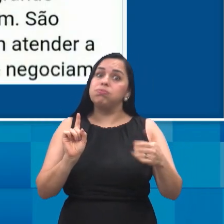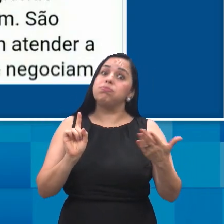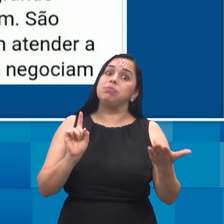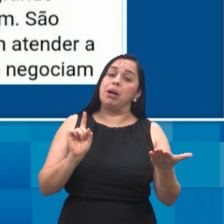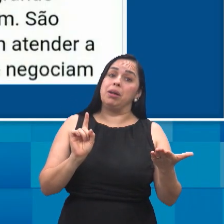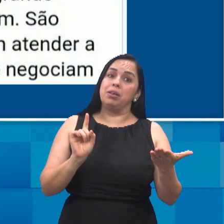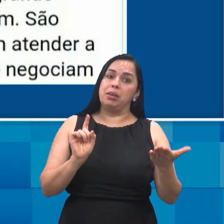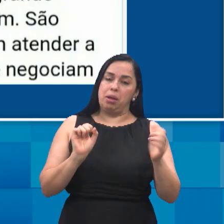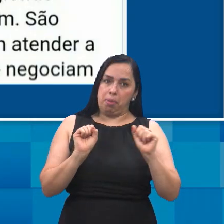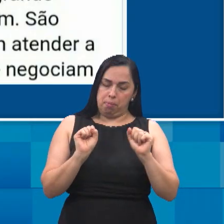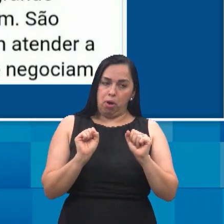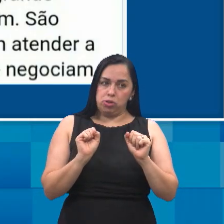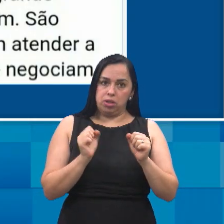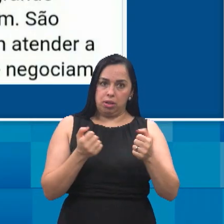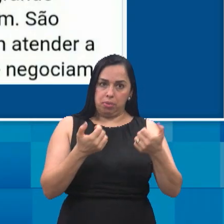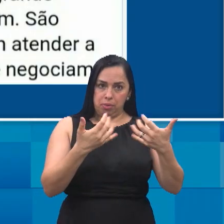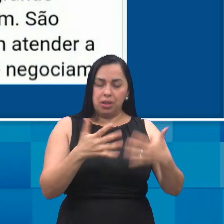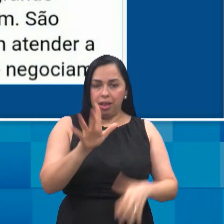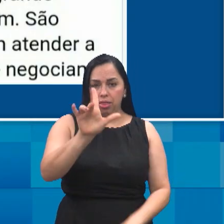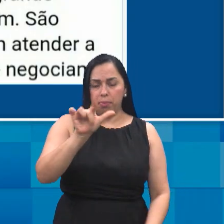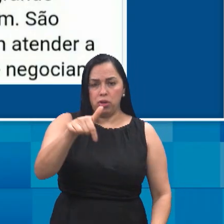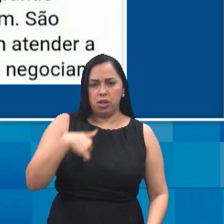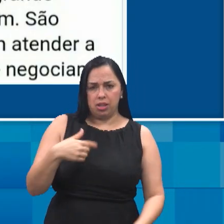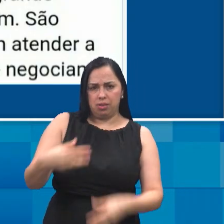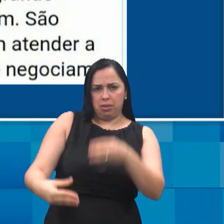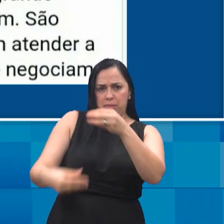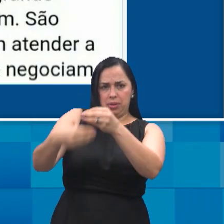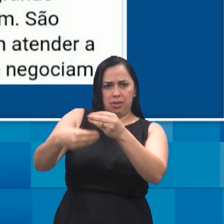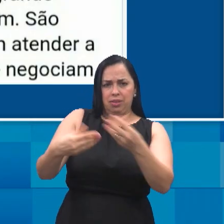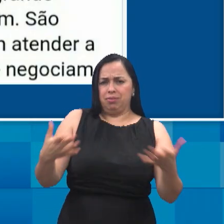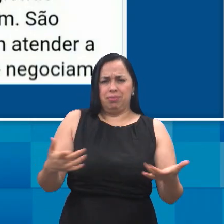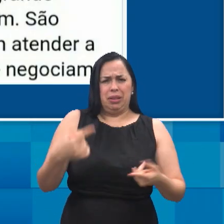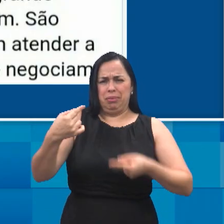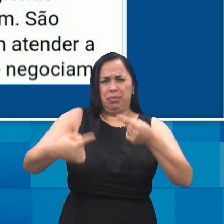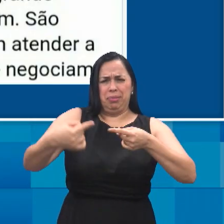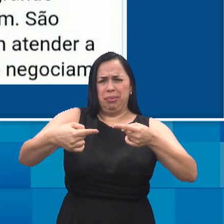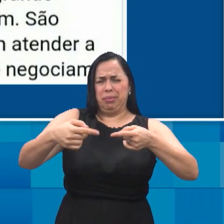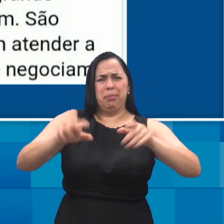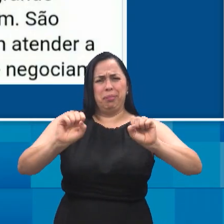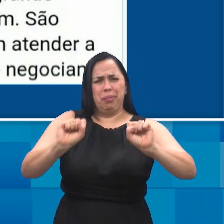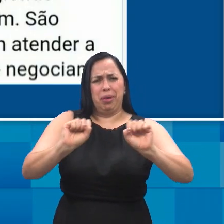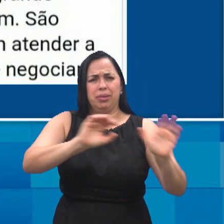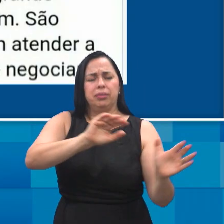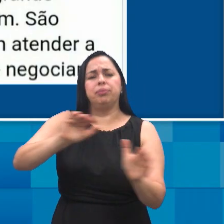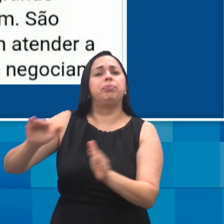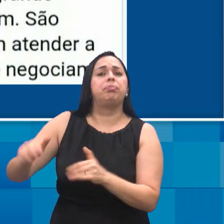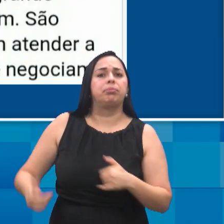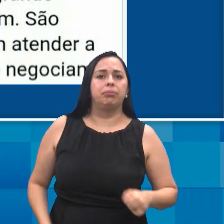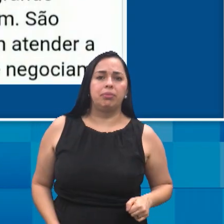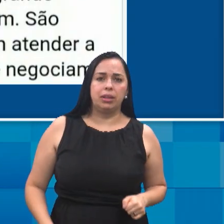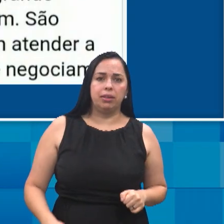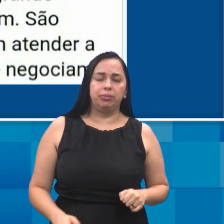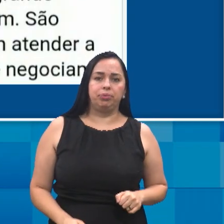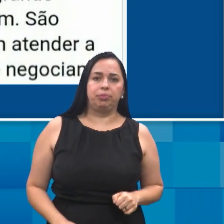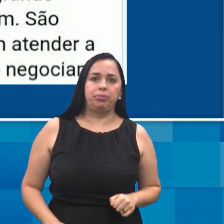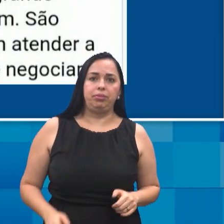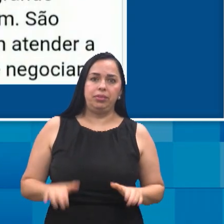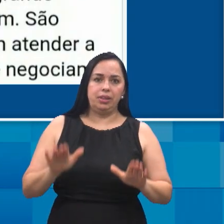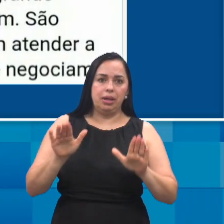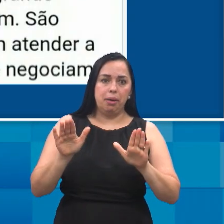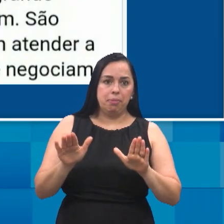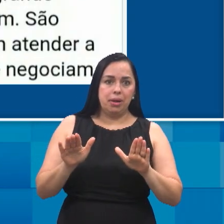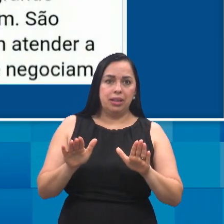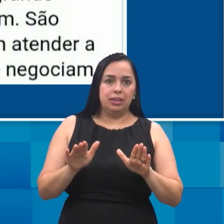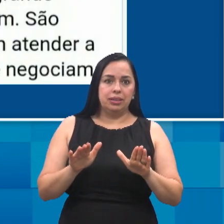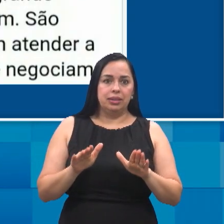permita concluir a linha de raciocínio e eu vou lhe dar uma parte. Eu não tenho problema com o debate público. Então, vamos lá. Mas se ele me disser,